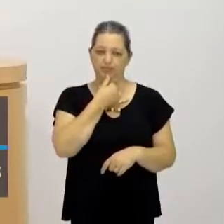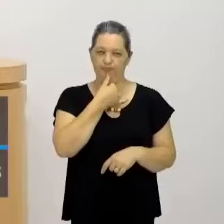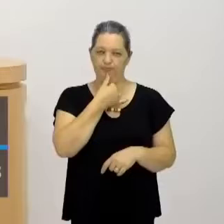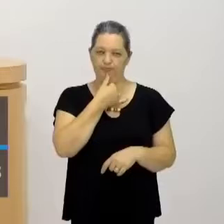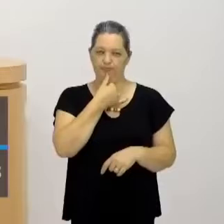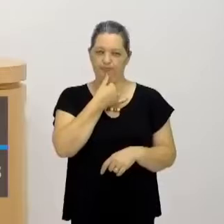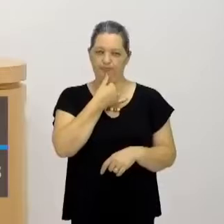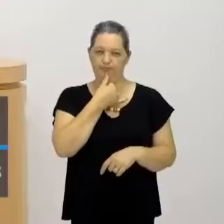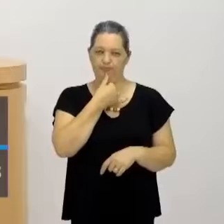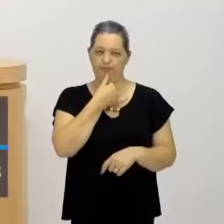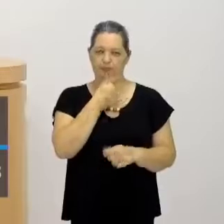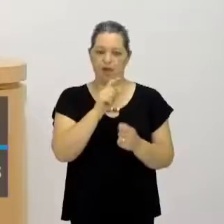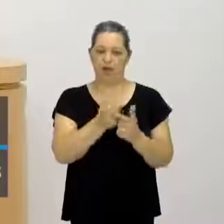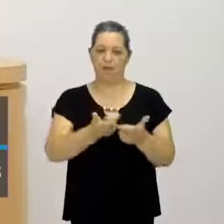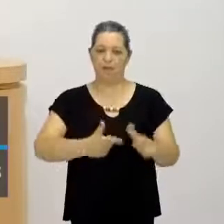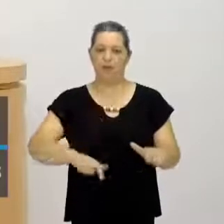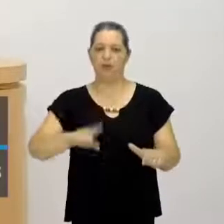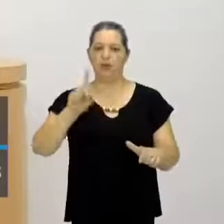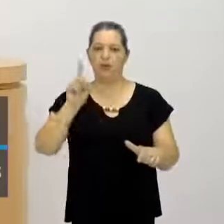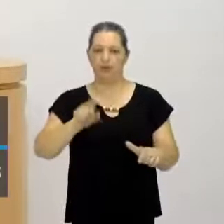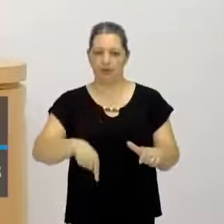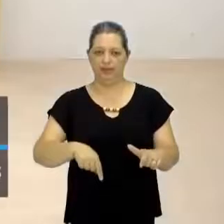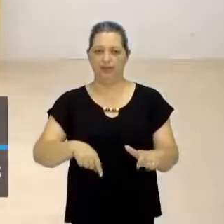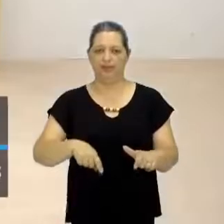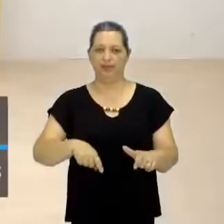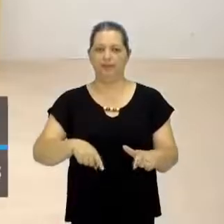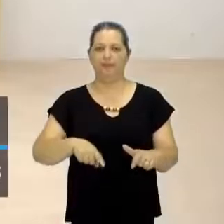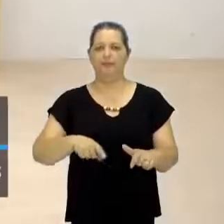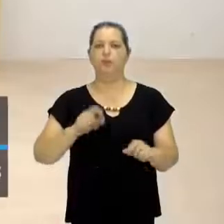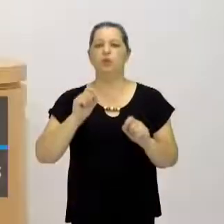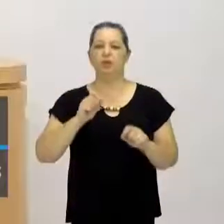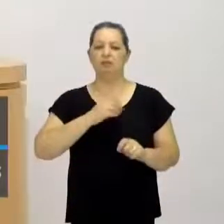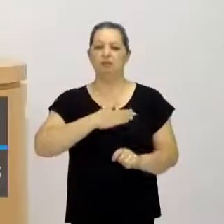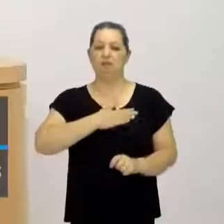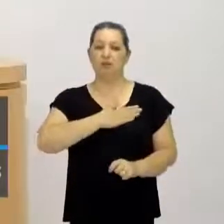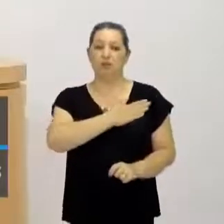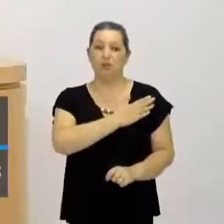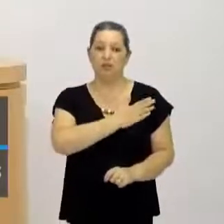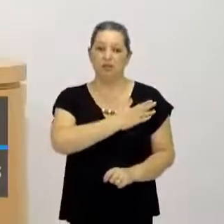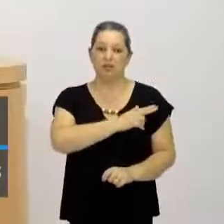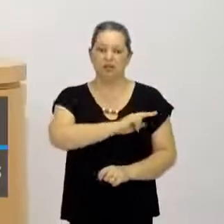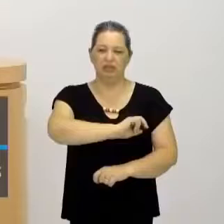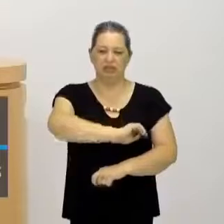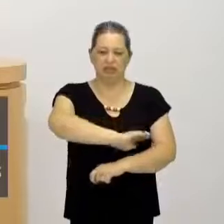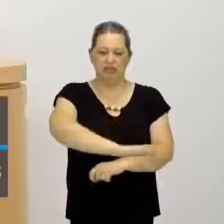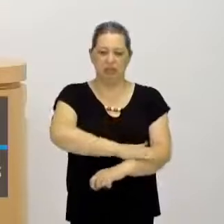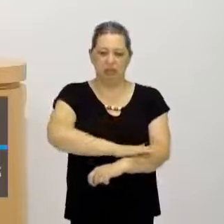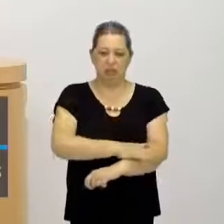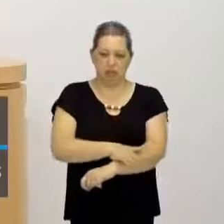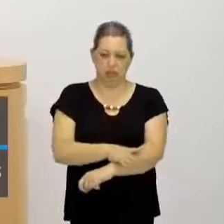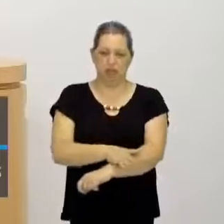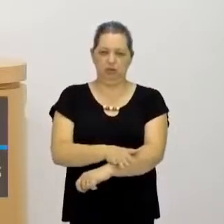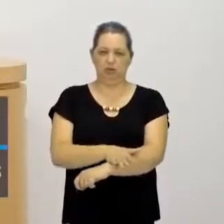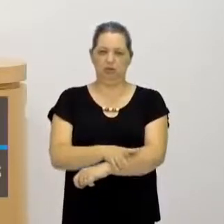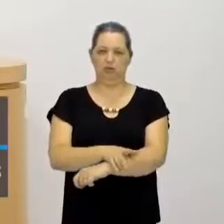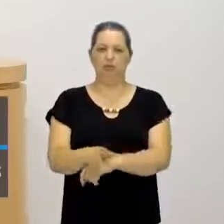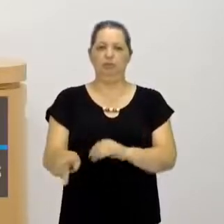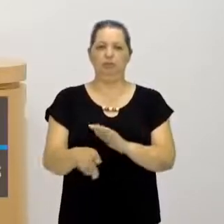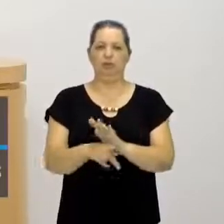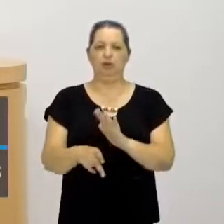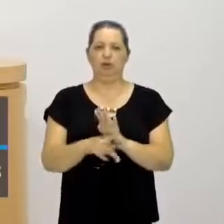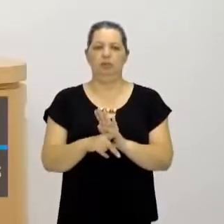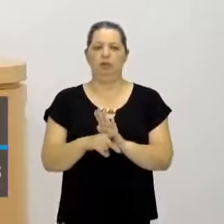boa parte da nossa elite era muito racista, era ultra racista. É o chamado projeto do